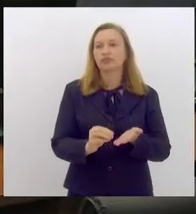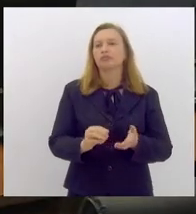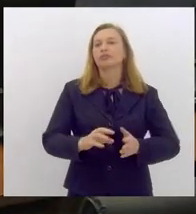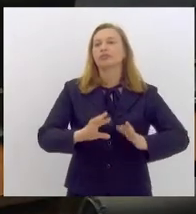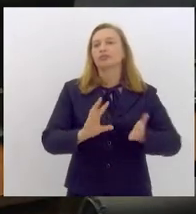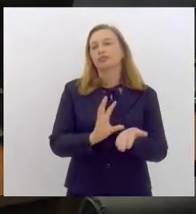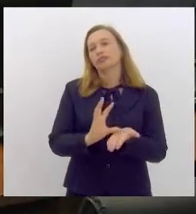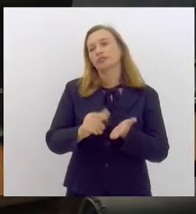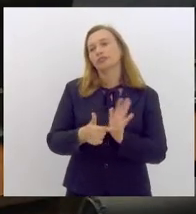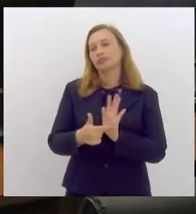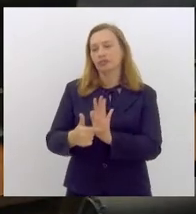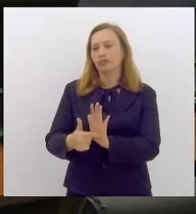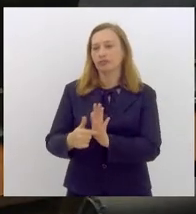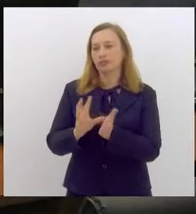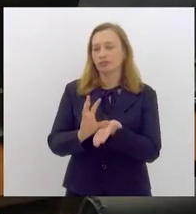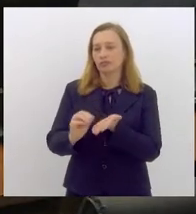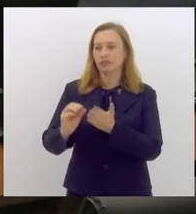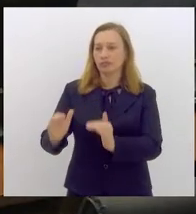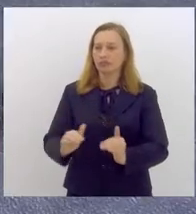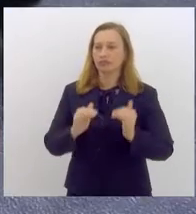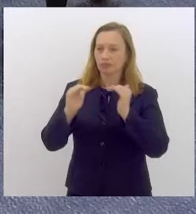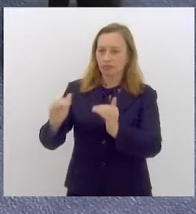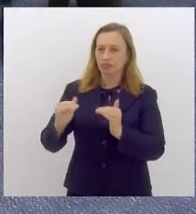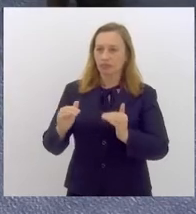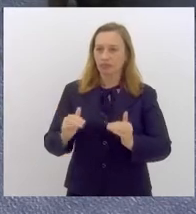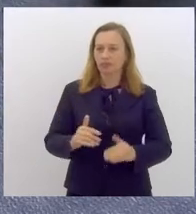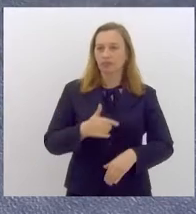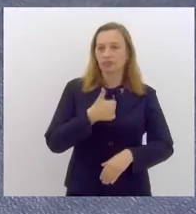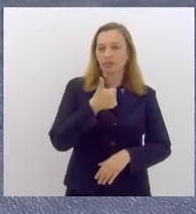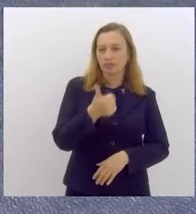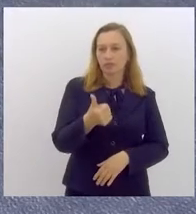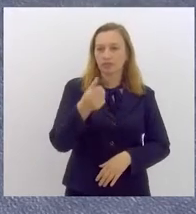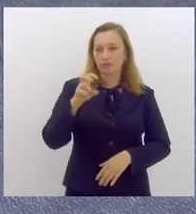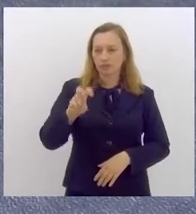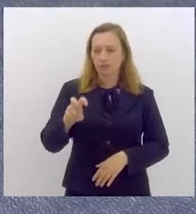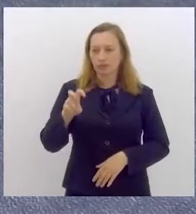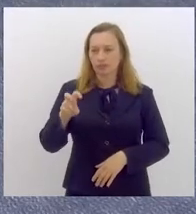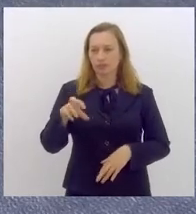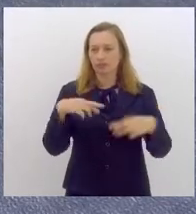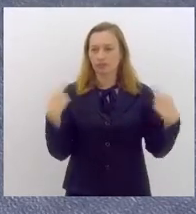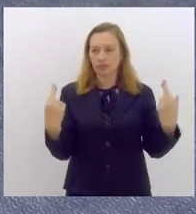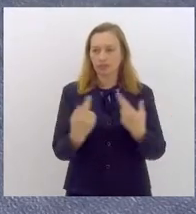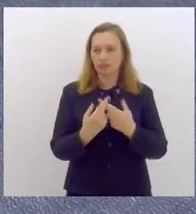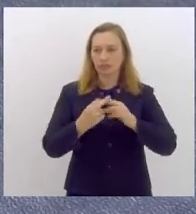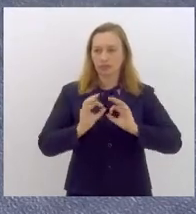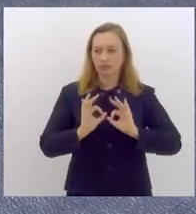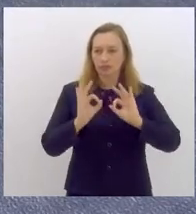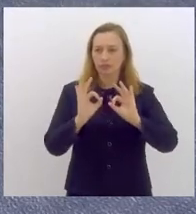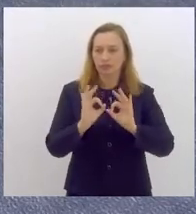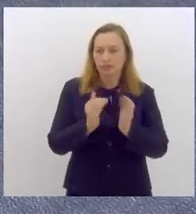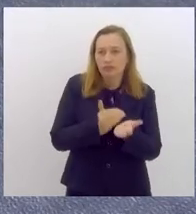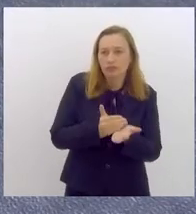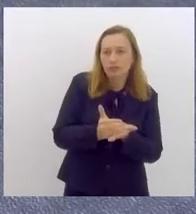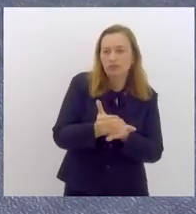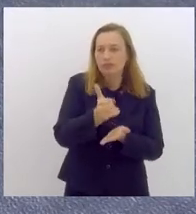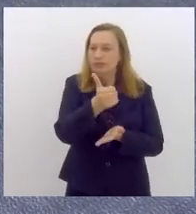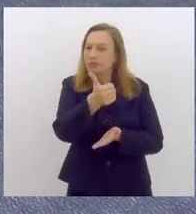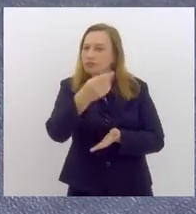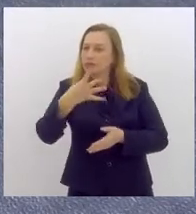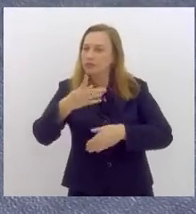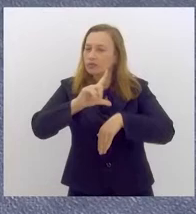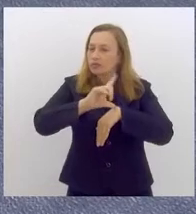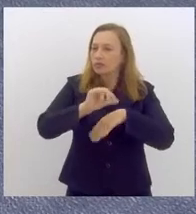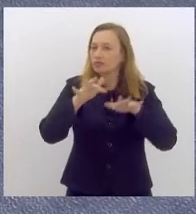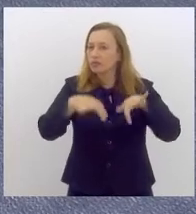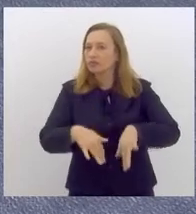ata reflete com exatidão o ocorrido na 75ª sessão ordinária, que iniciada às 14 horas,